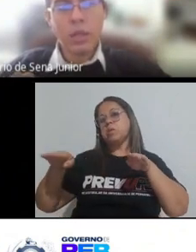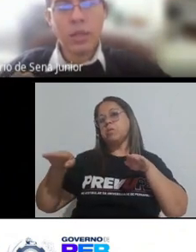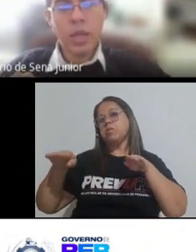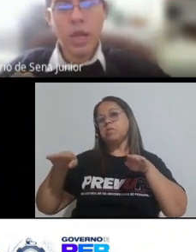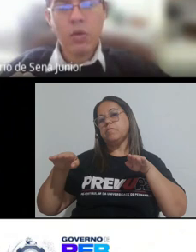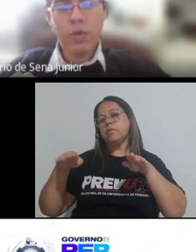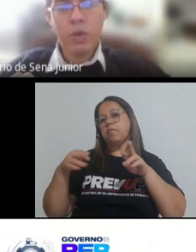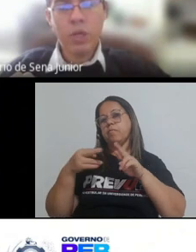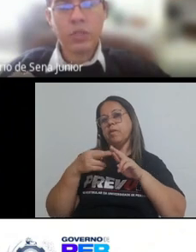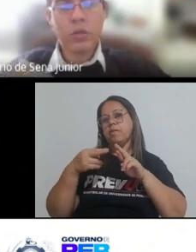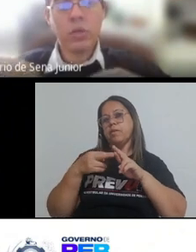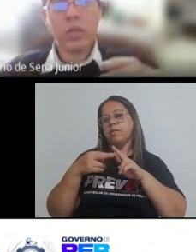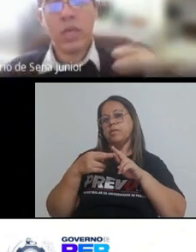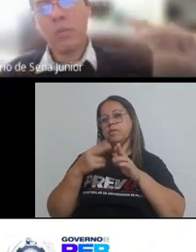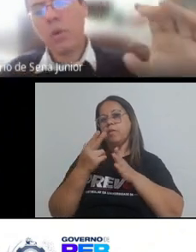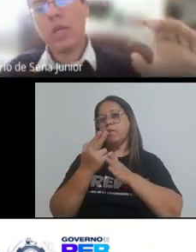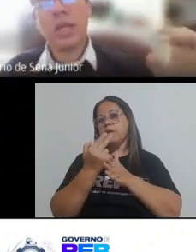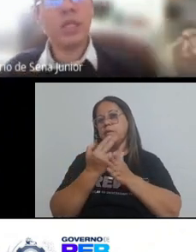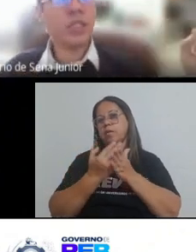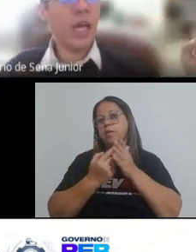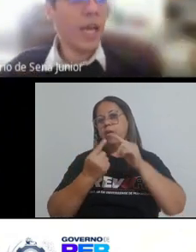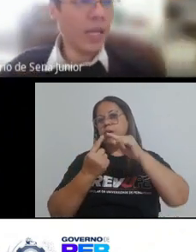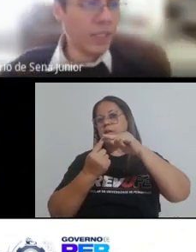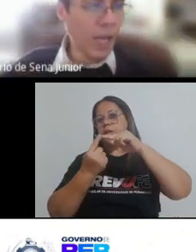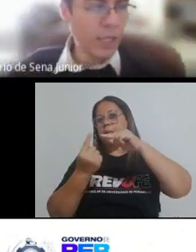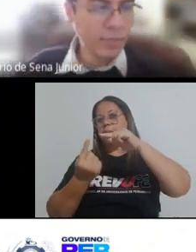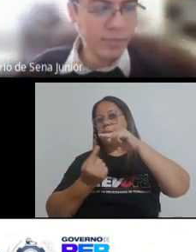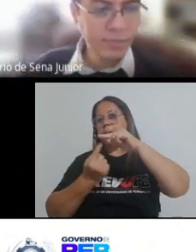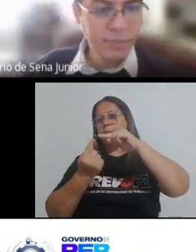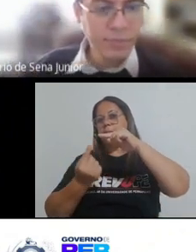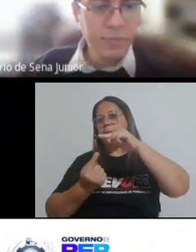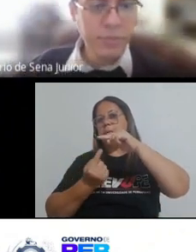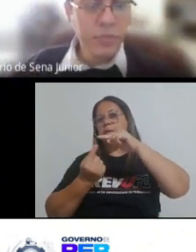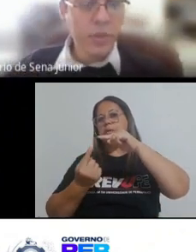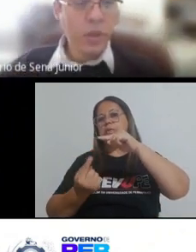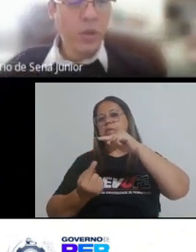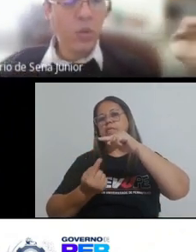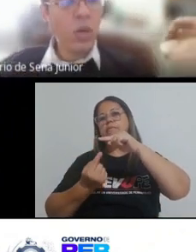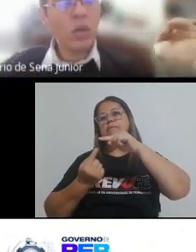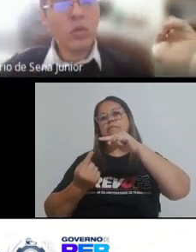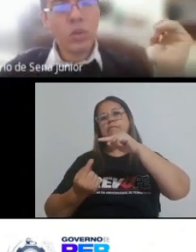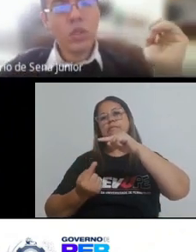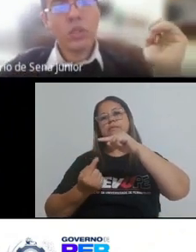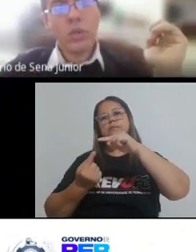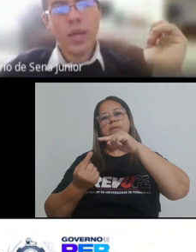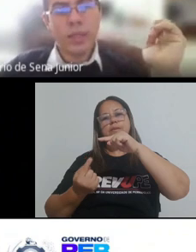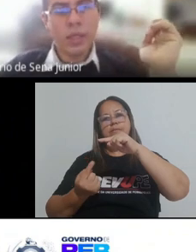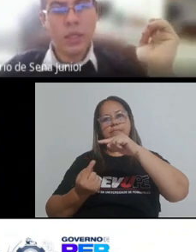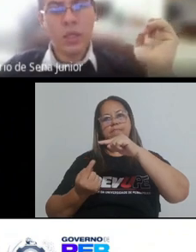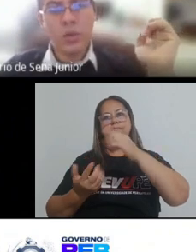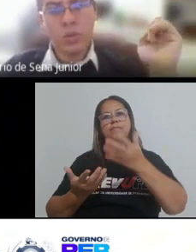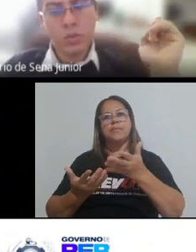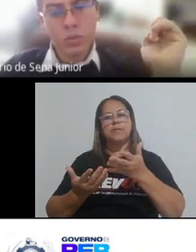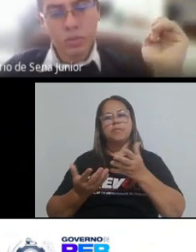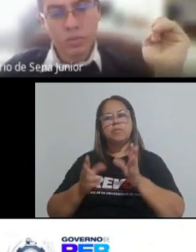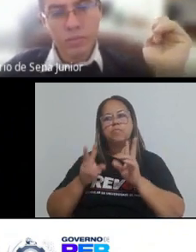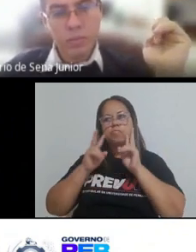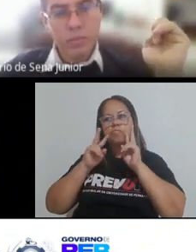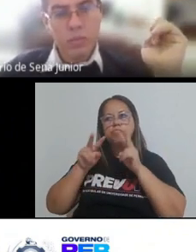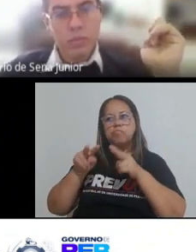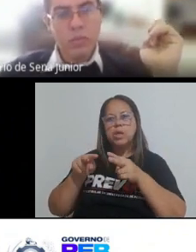da configuração em que a mola está relaxada. Quando isso é atendido,